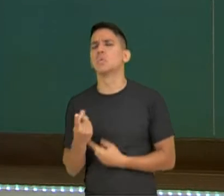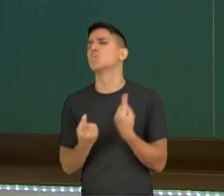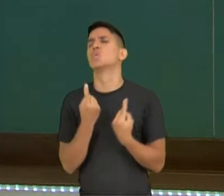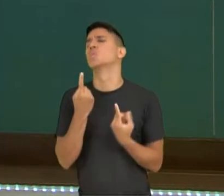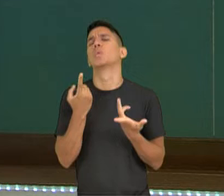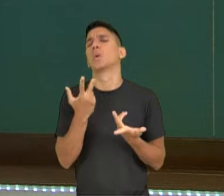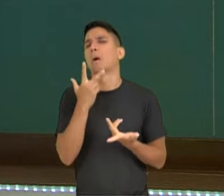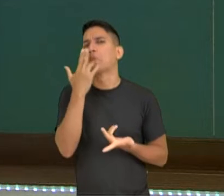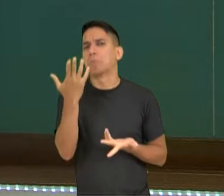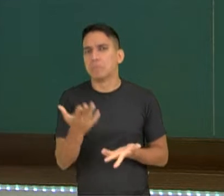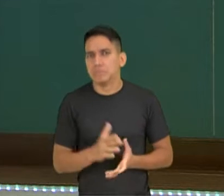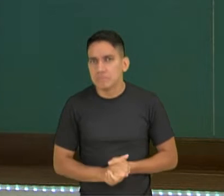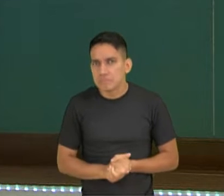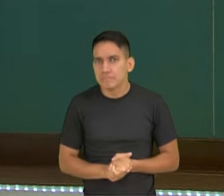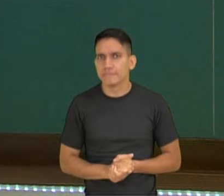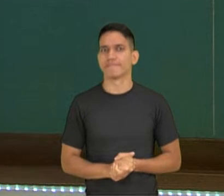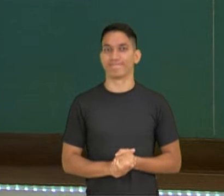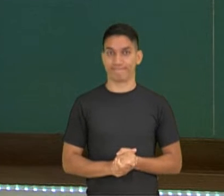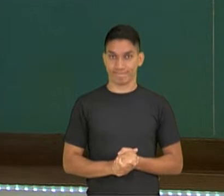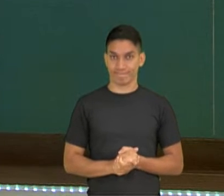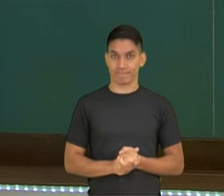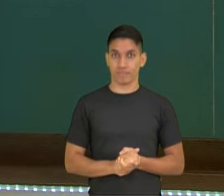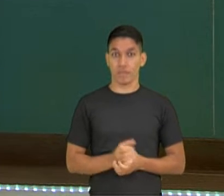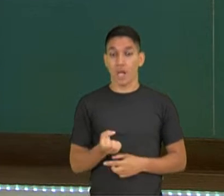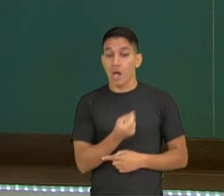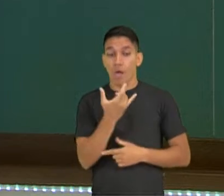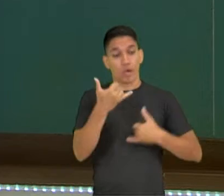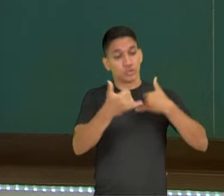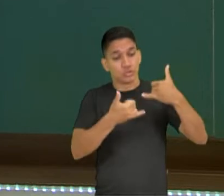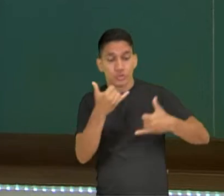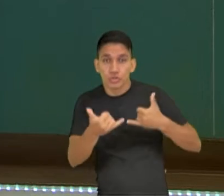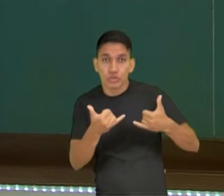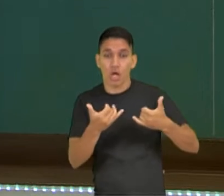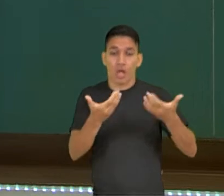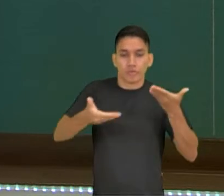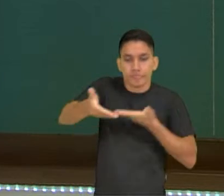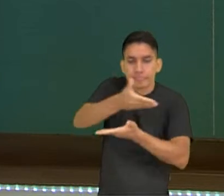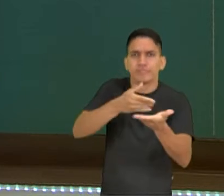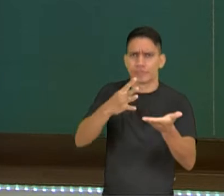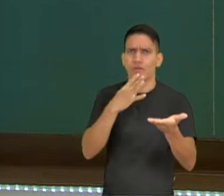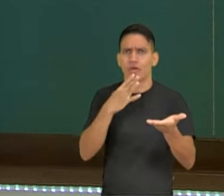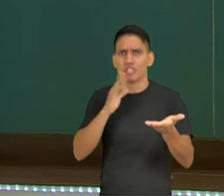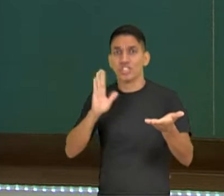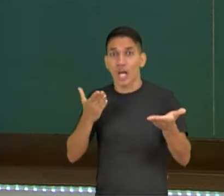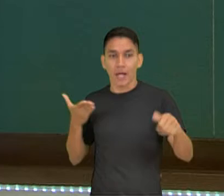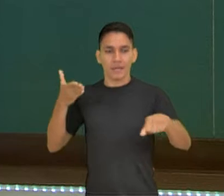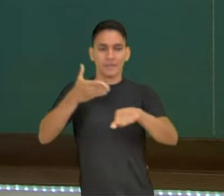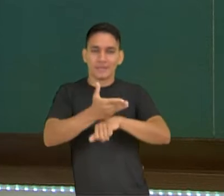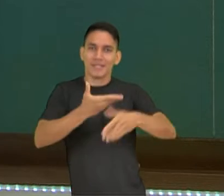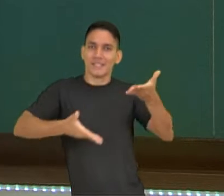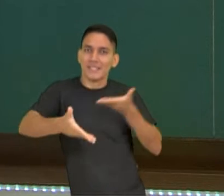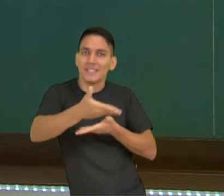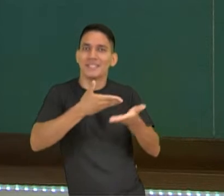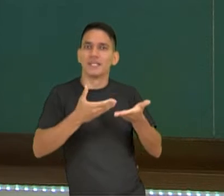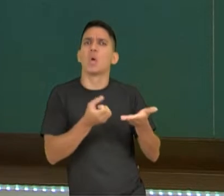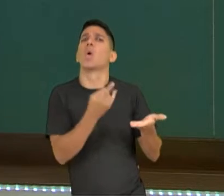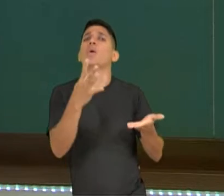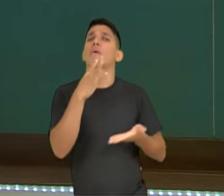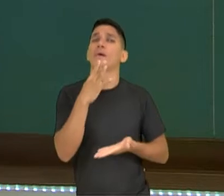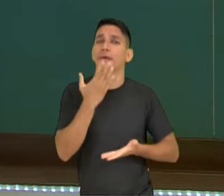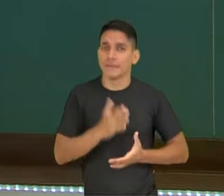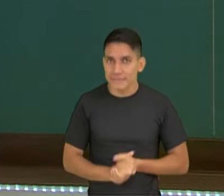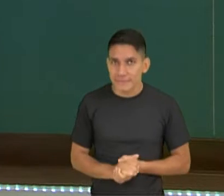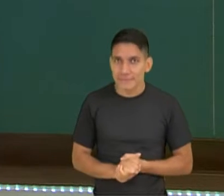acham? Quais os jogos cooperativos que você conhece? Você já participou de algum? Qual que você conhece?